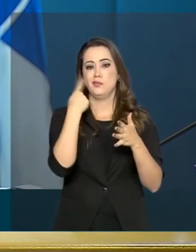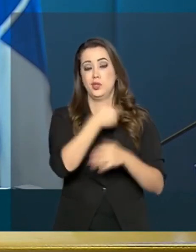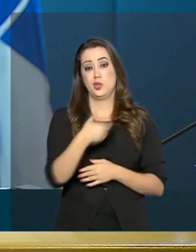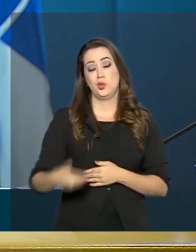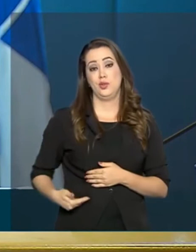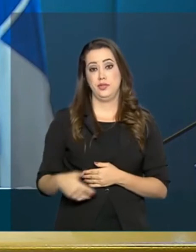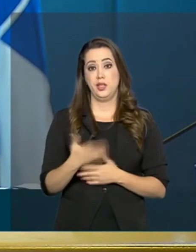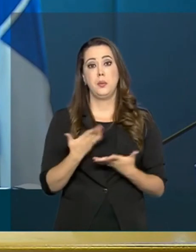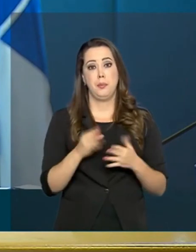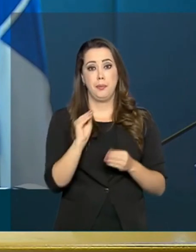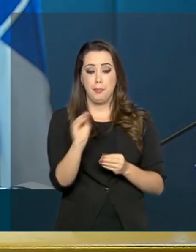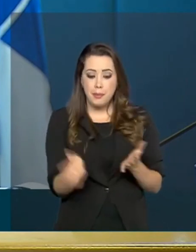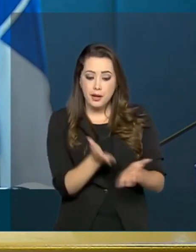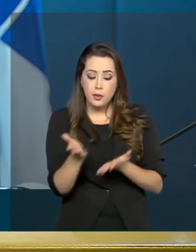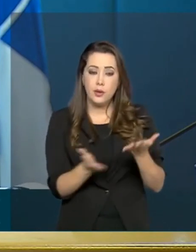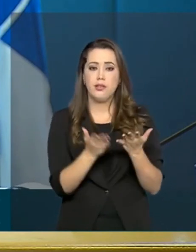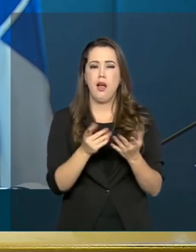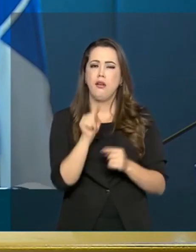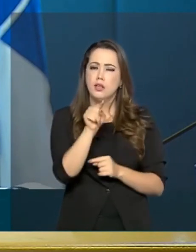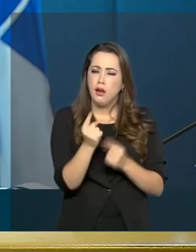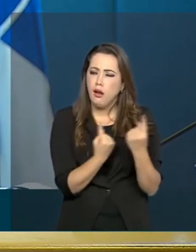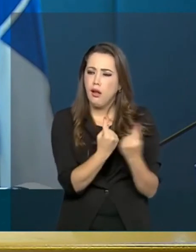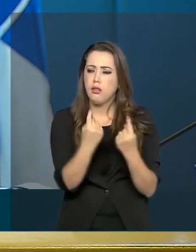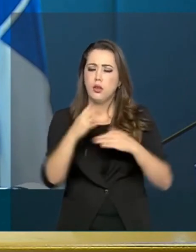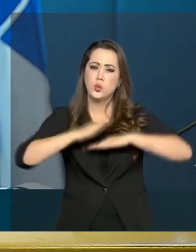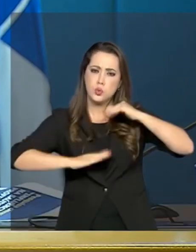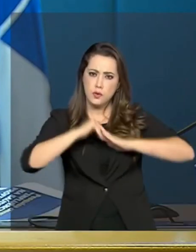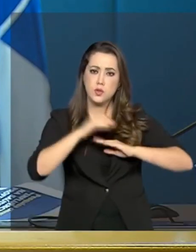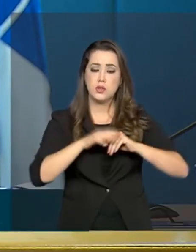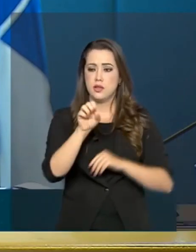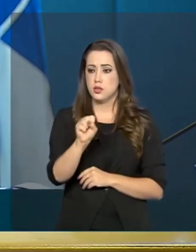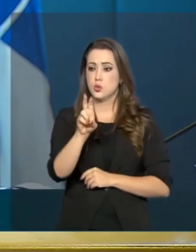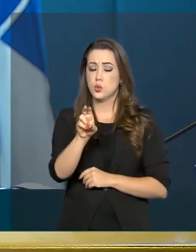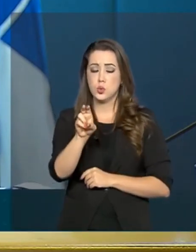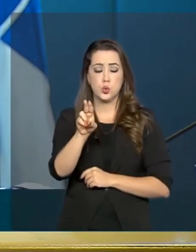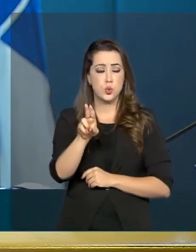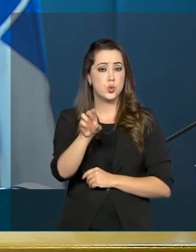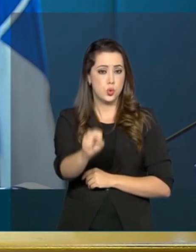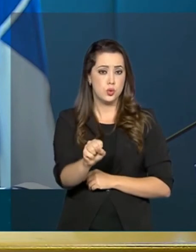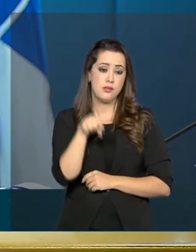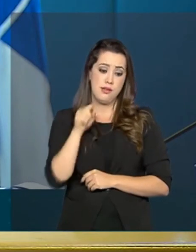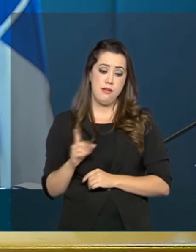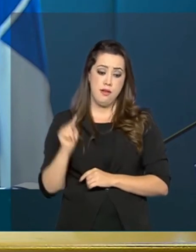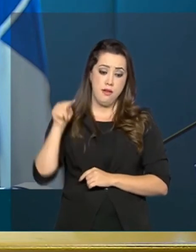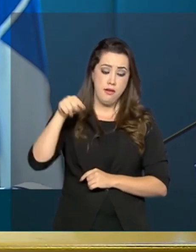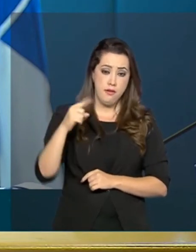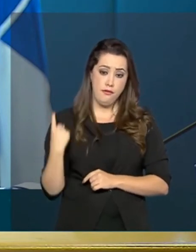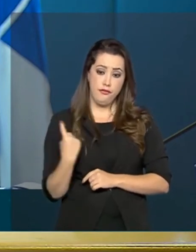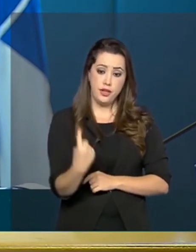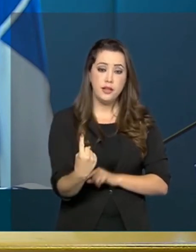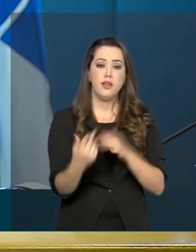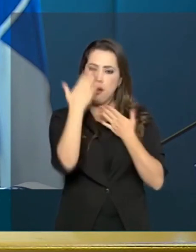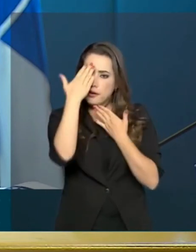SUS. Vi aqui agradecer a cada dia de trabalho, ao enfrentamento da doença, é importante, mas é importante também que a gente